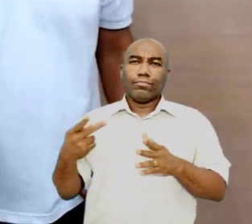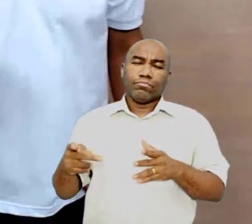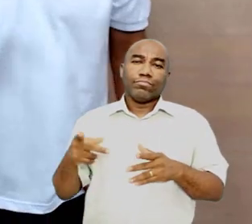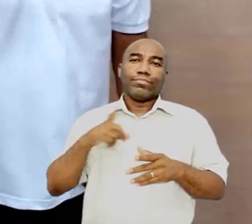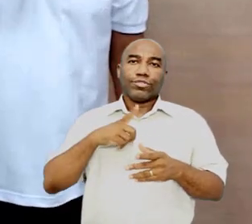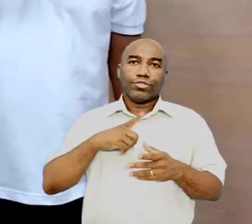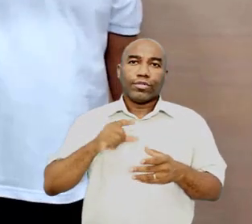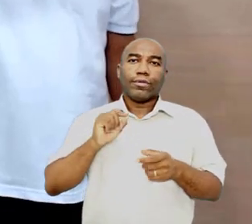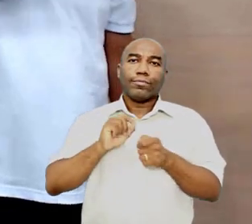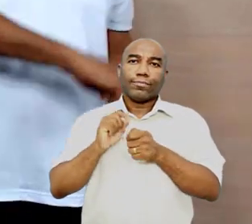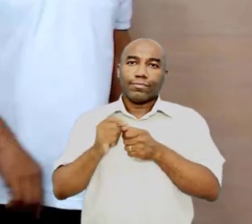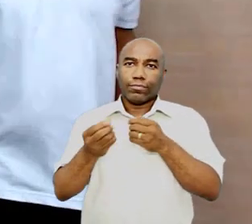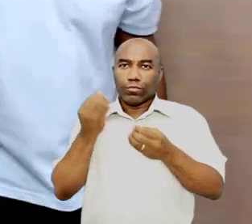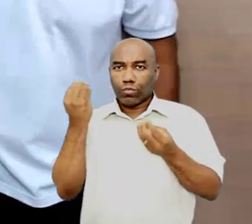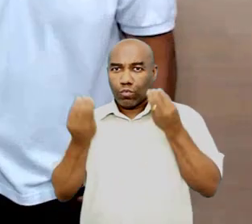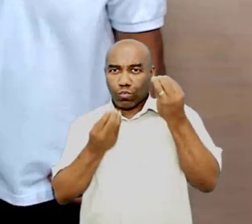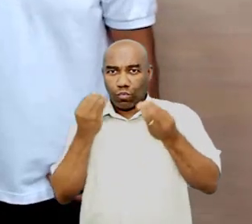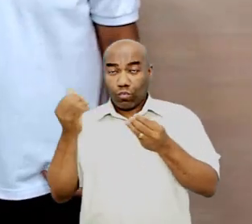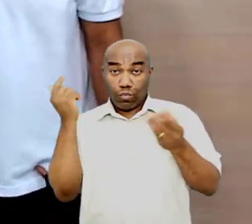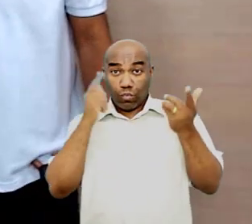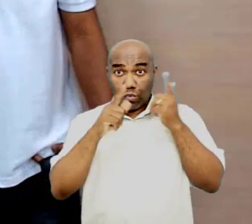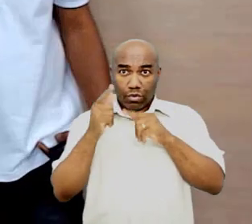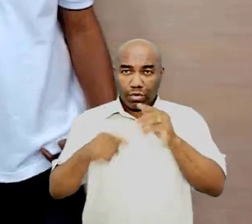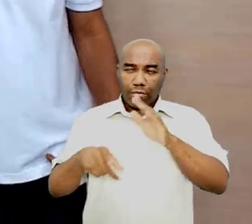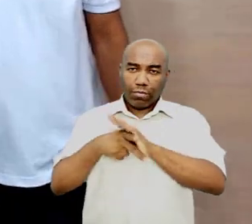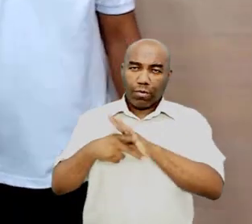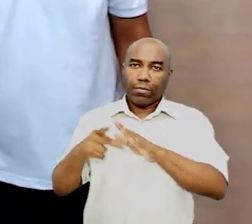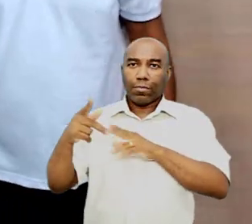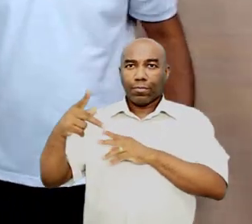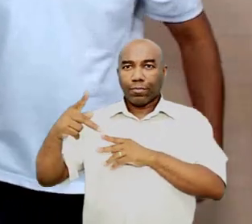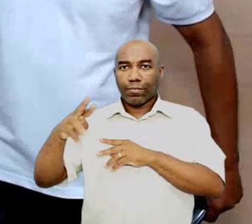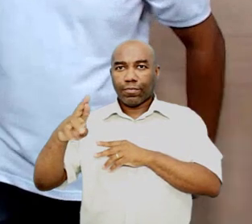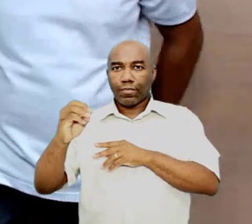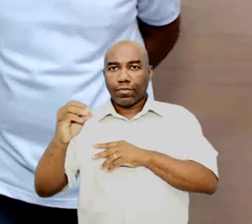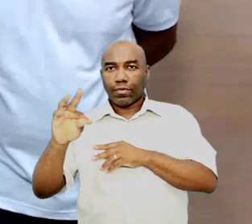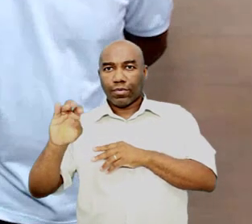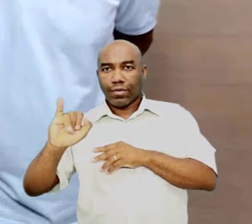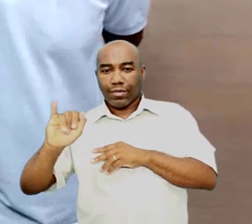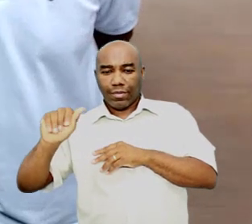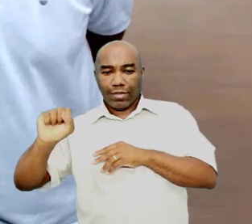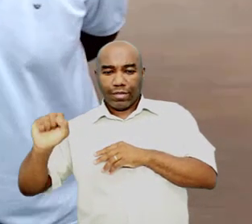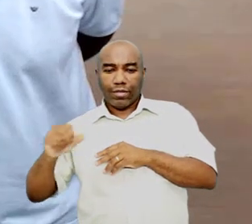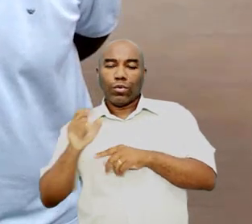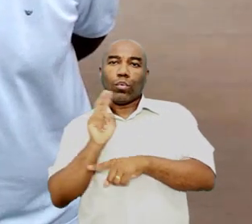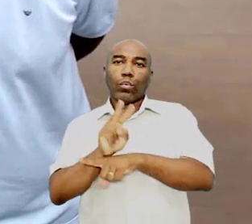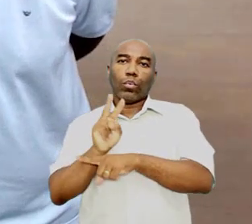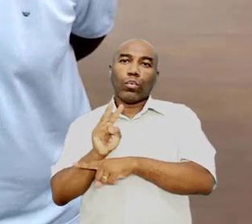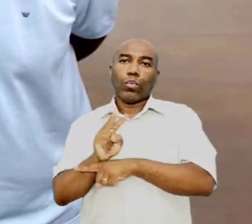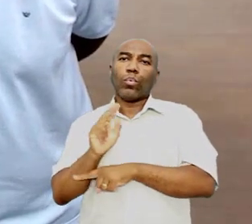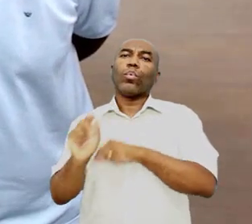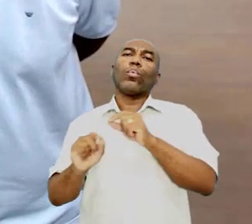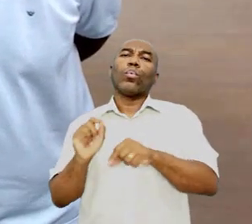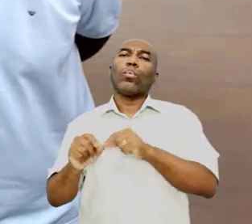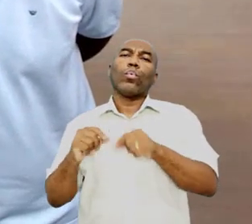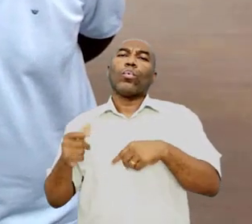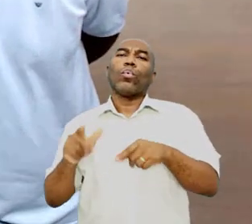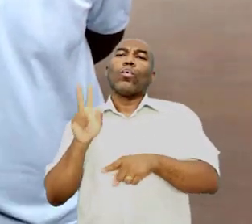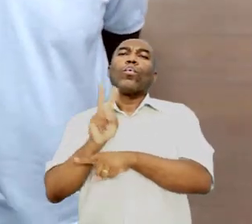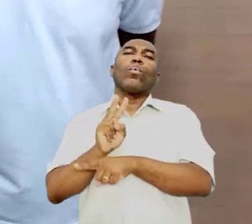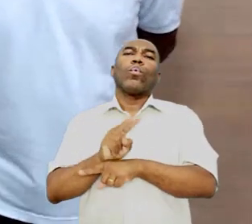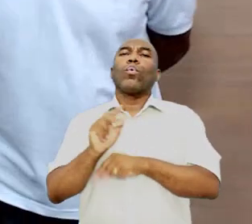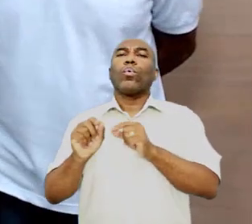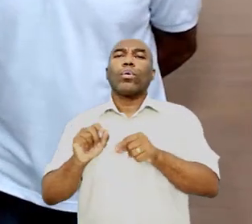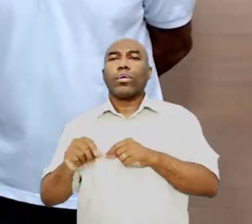quê? Por uma célula sua de defesa. Sabe qual célula de defesa? Linfócito.